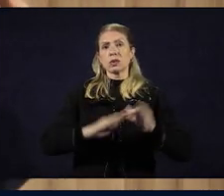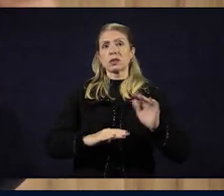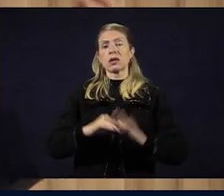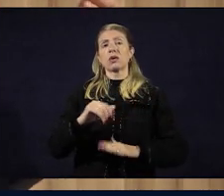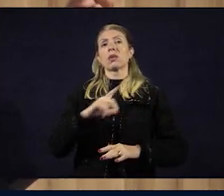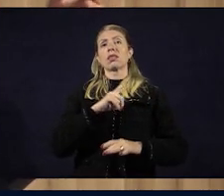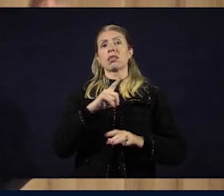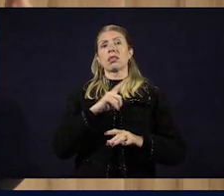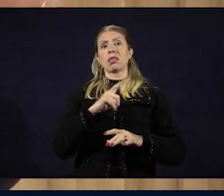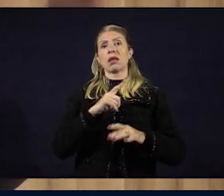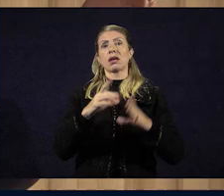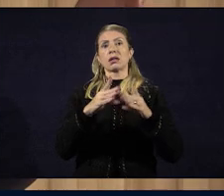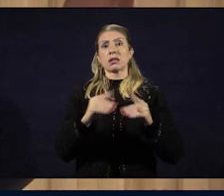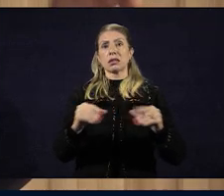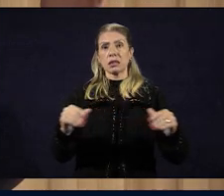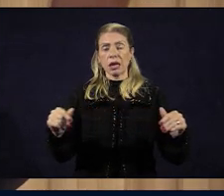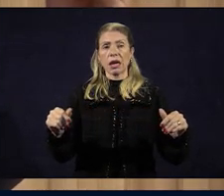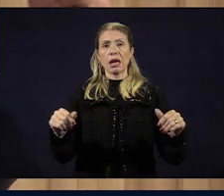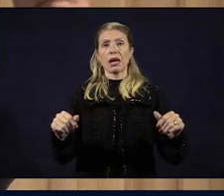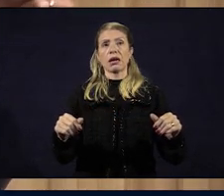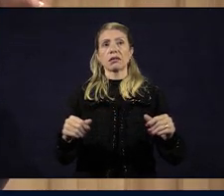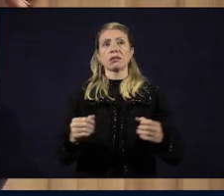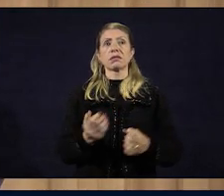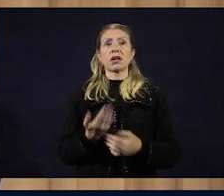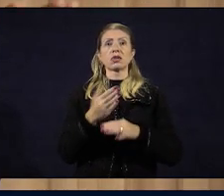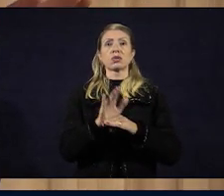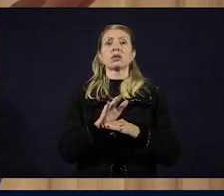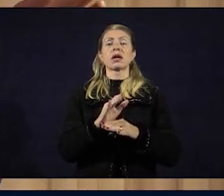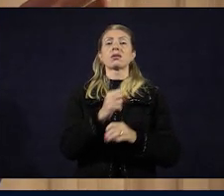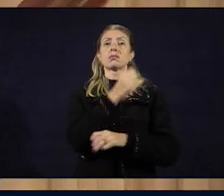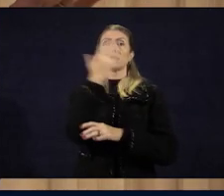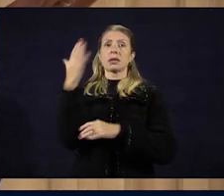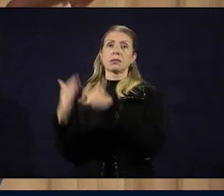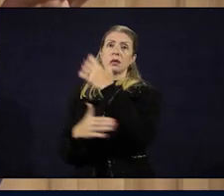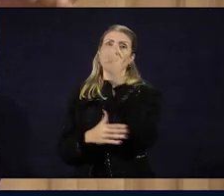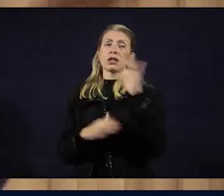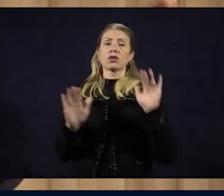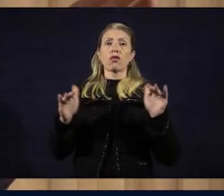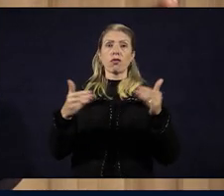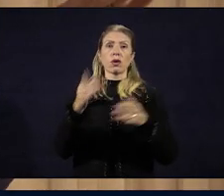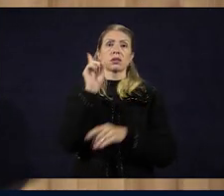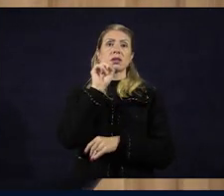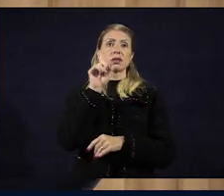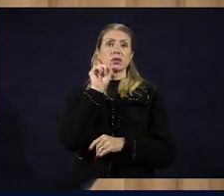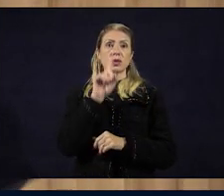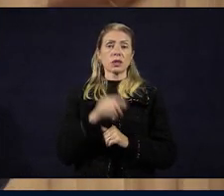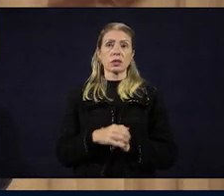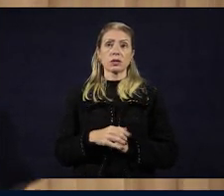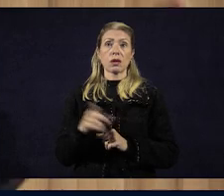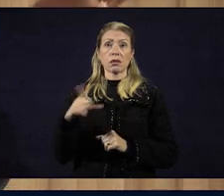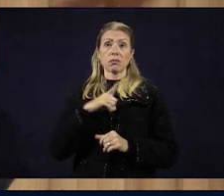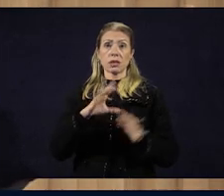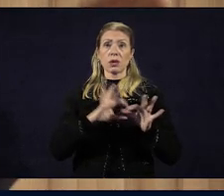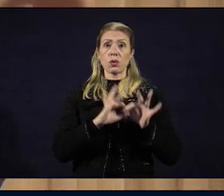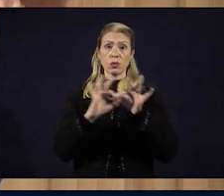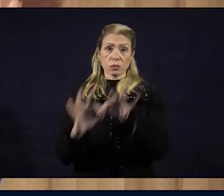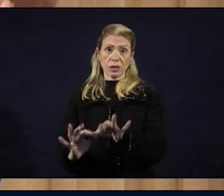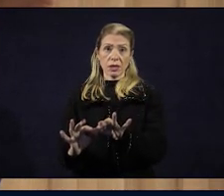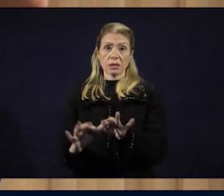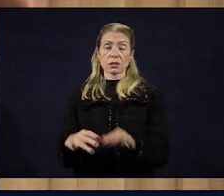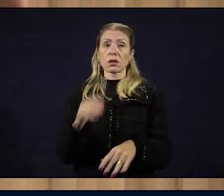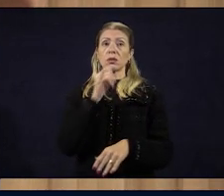para isso, preservando o meio ambiente, diferente dos outros estados produtores, principalmente Estados Unidos. Diante desse contexto, quer dizer,